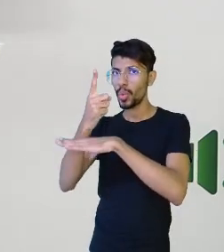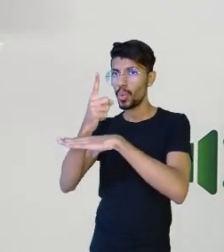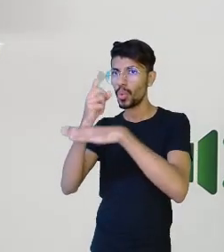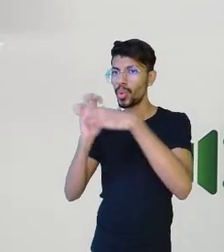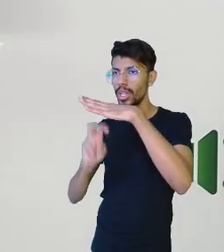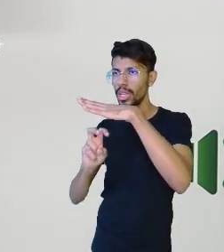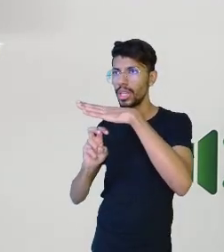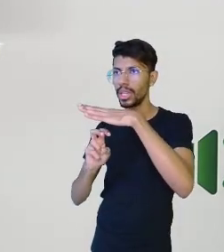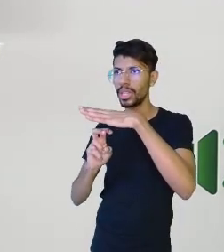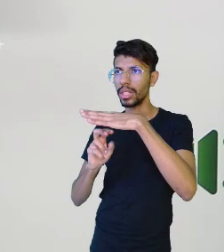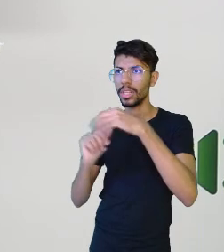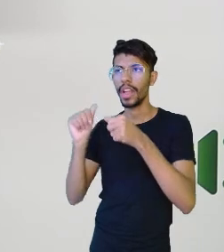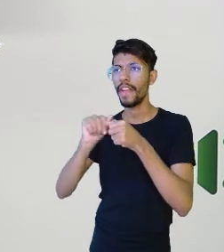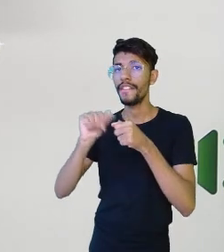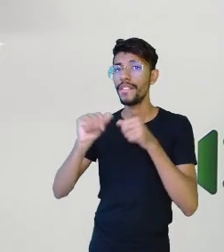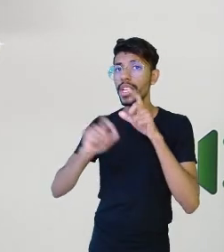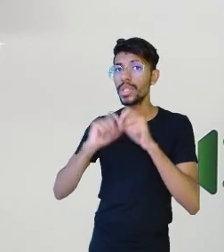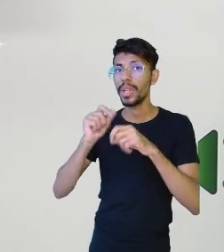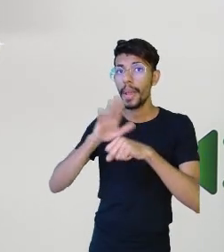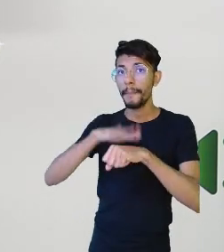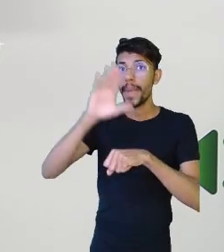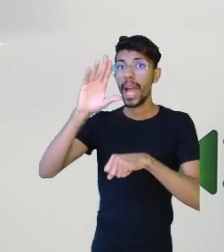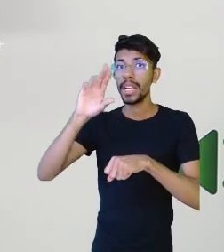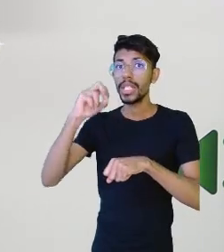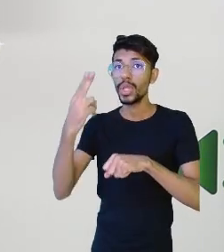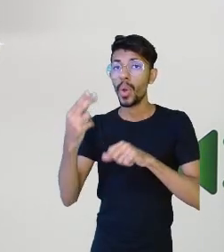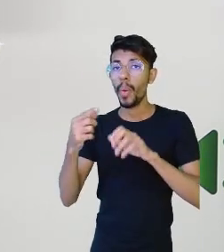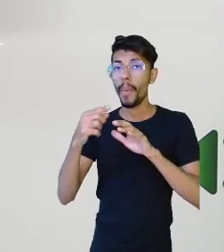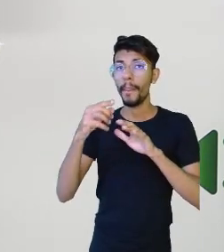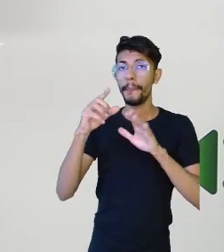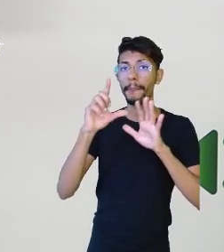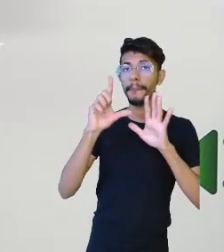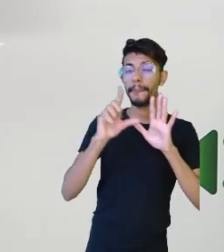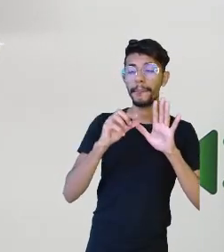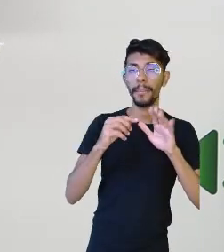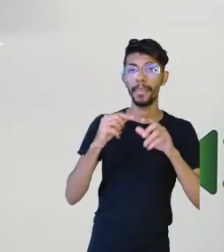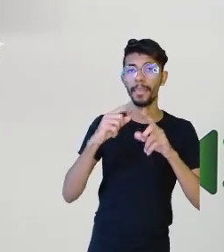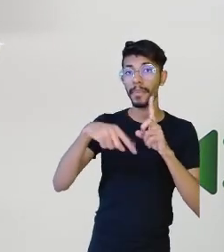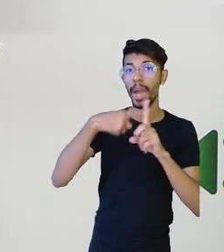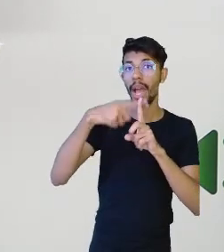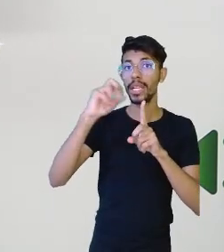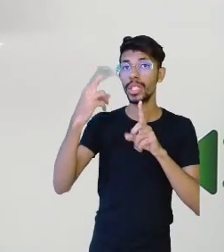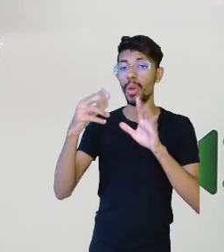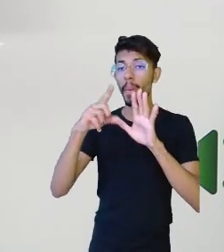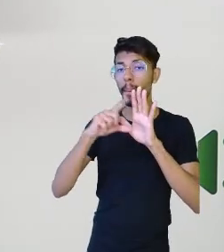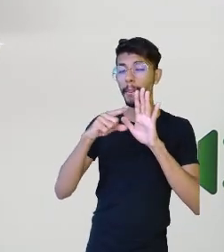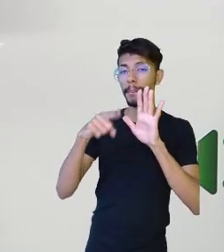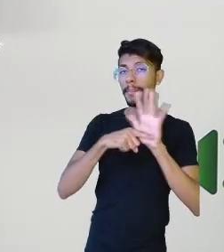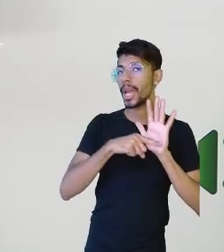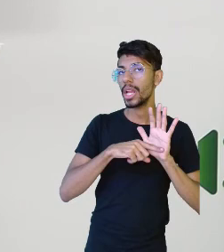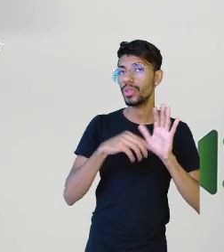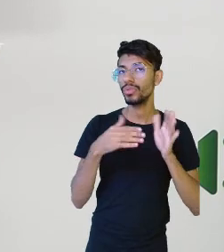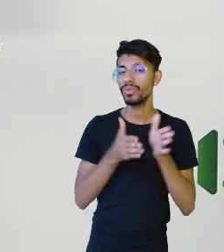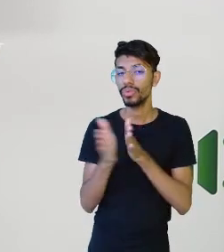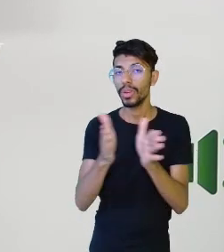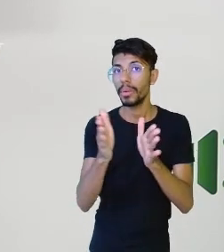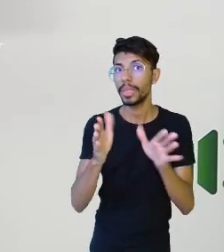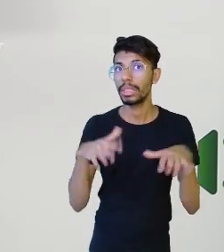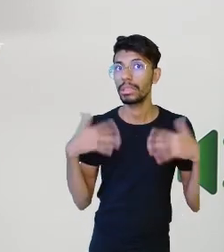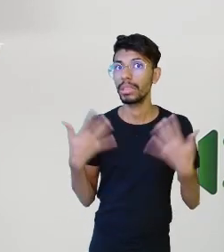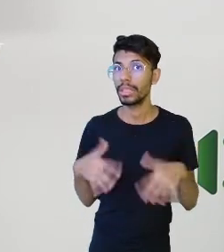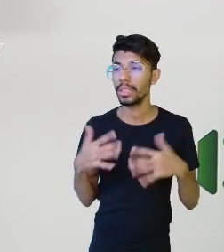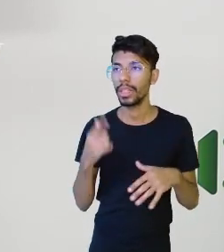mais ou menos desse caminho? Você que está em casa, fica atento. Denominador